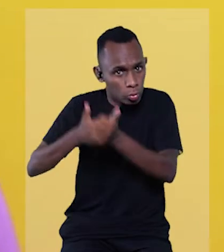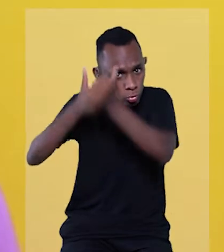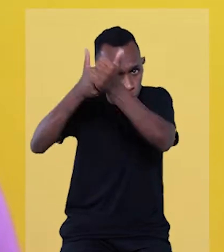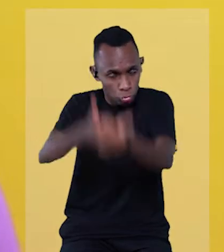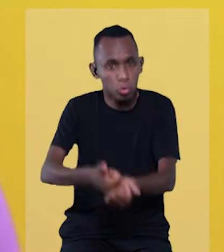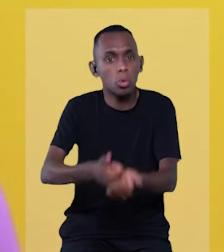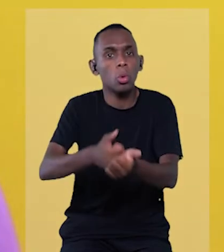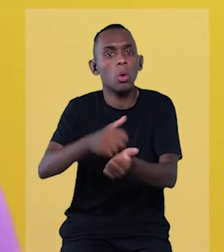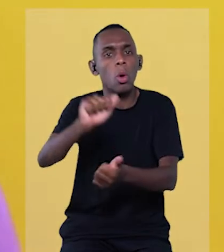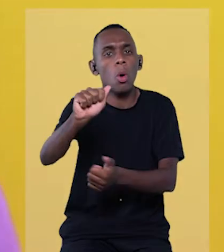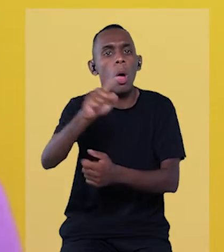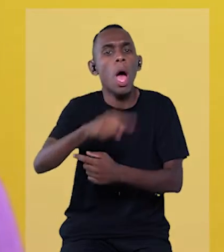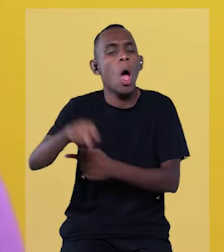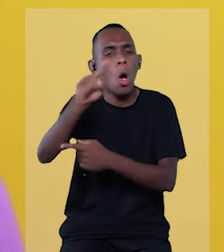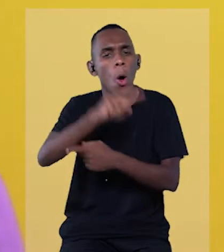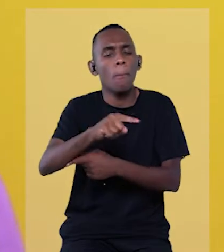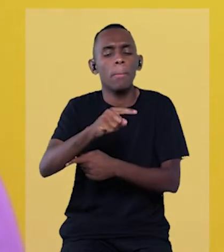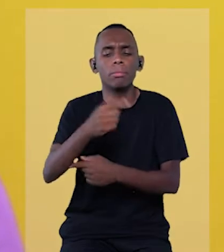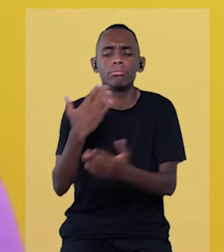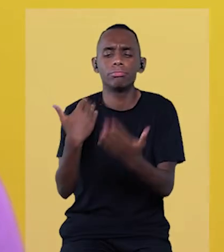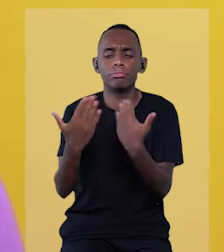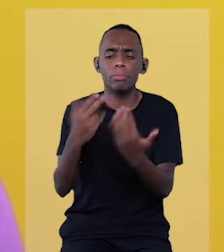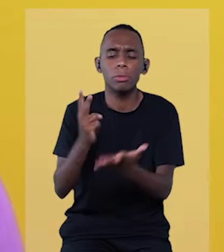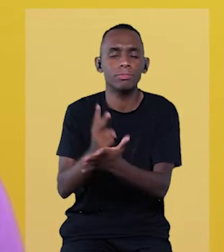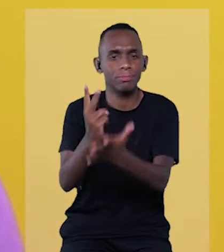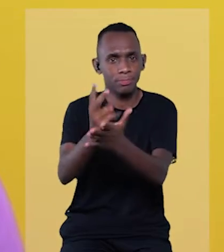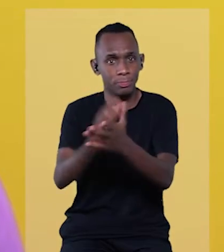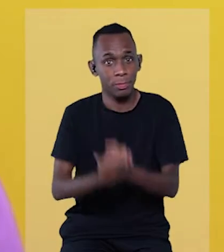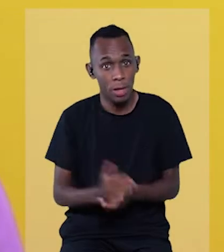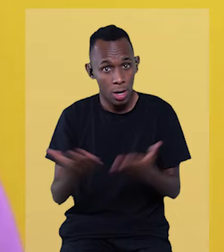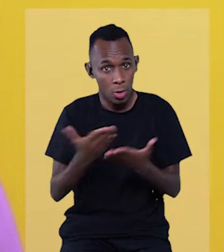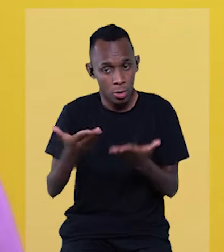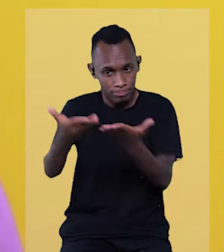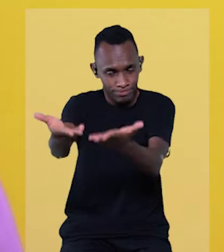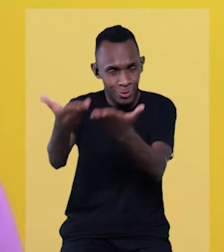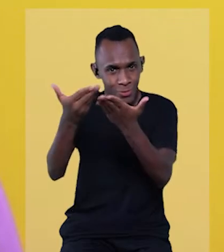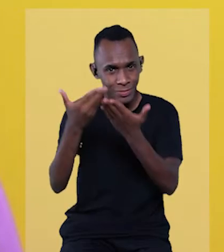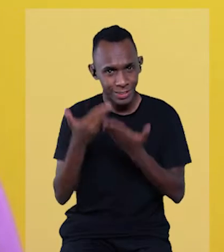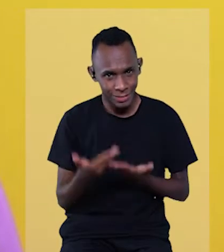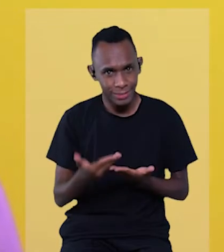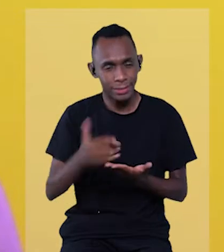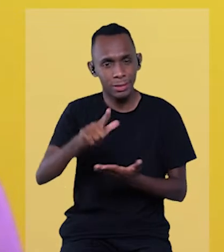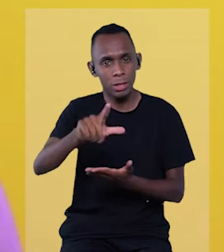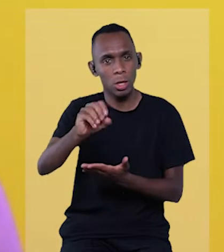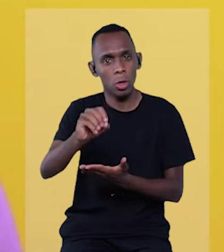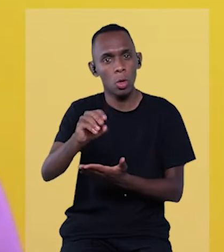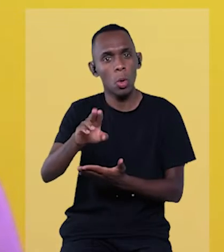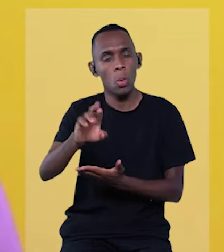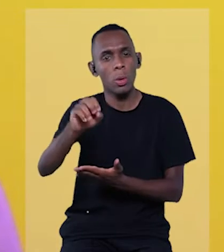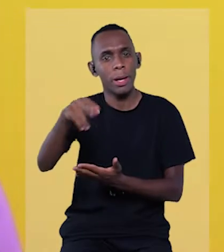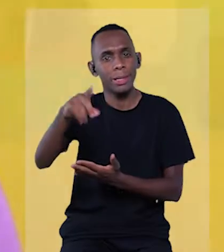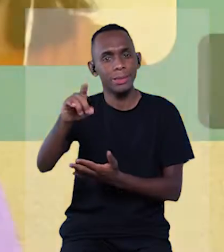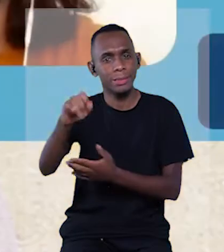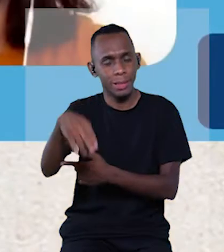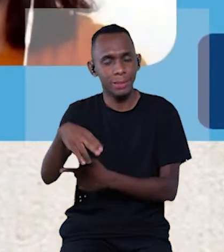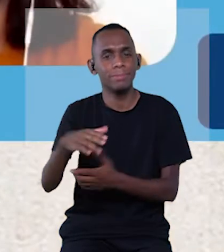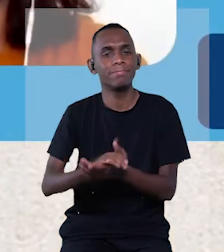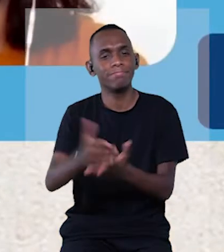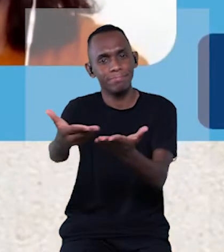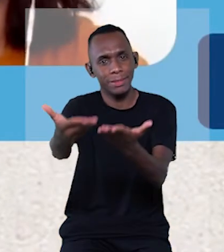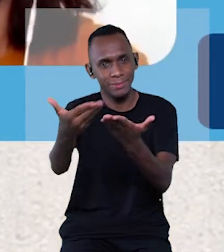no @sempre um papo. Eu vou chamar agora o nosso convidado, Loura Aidan,